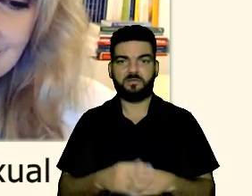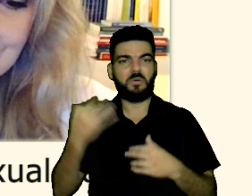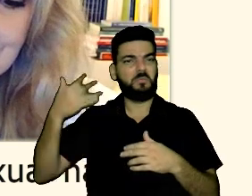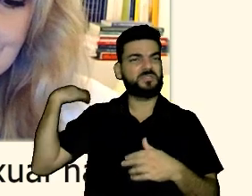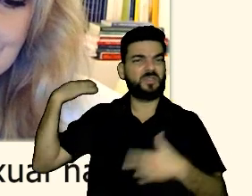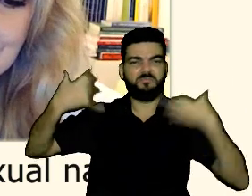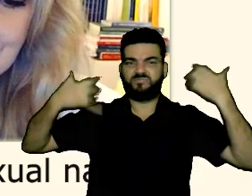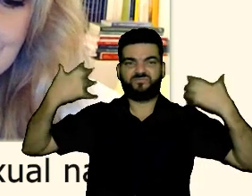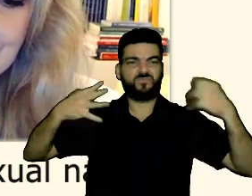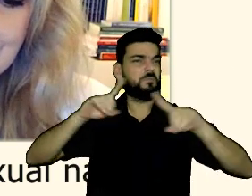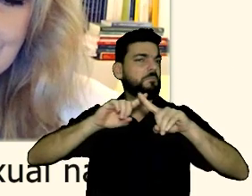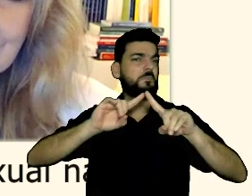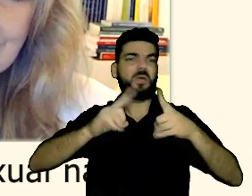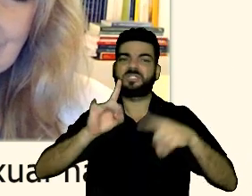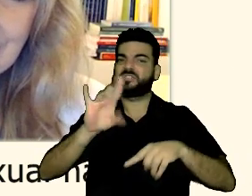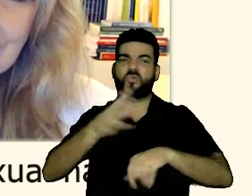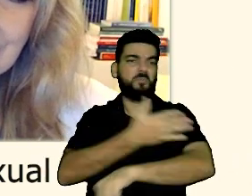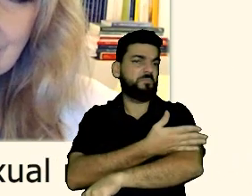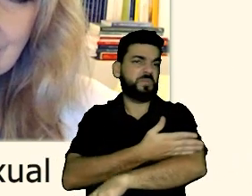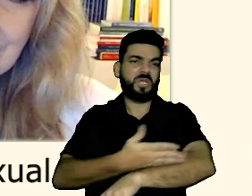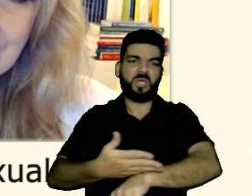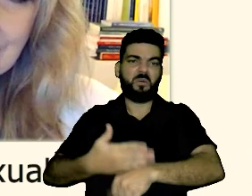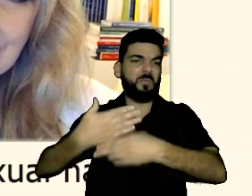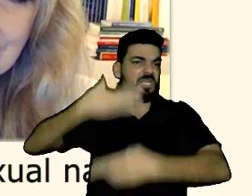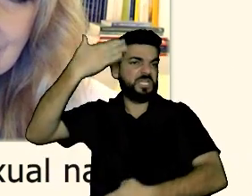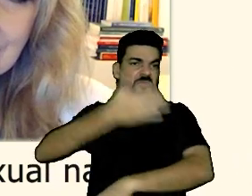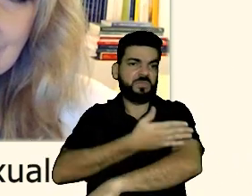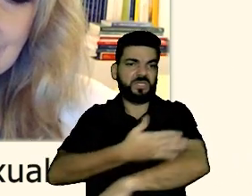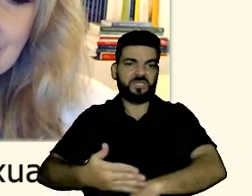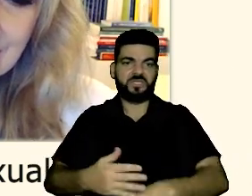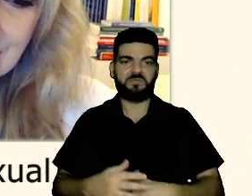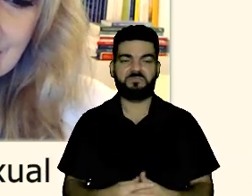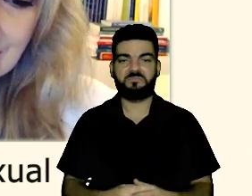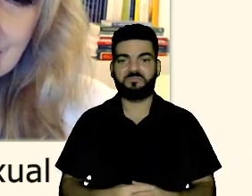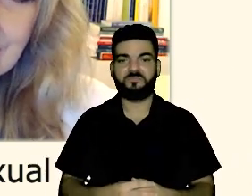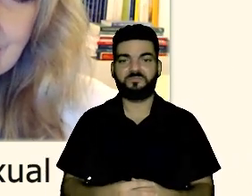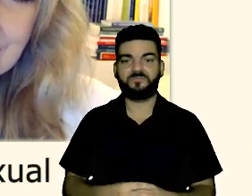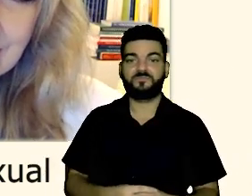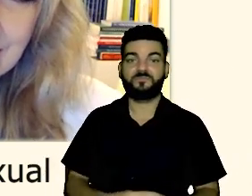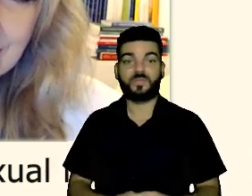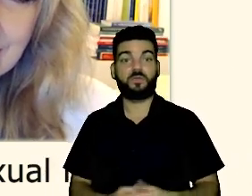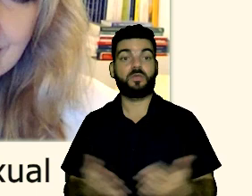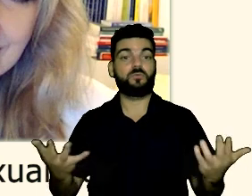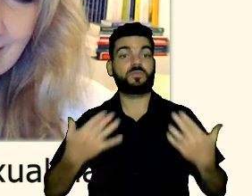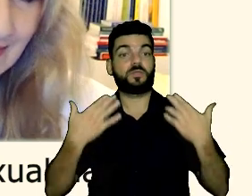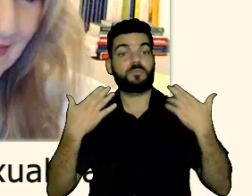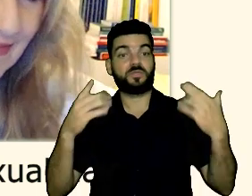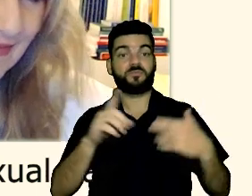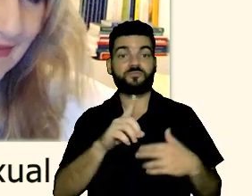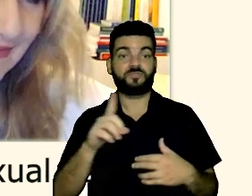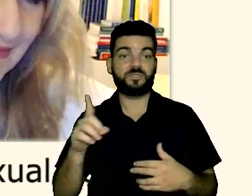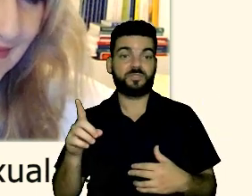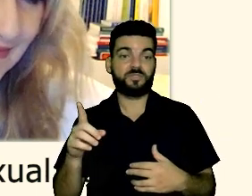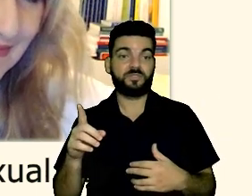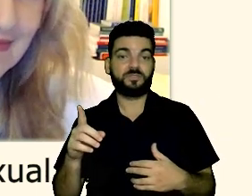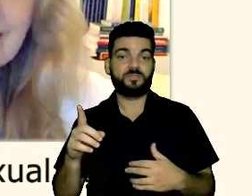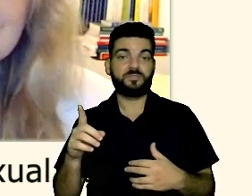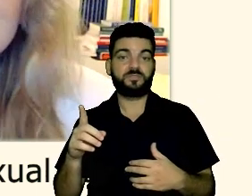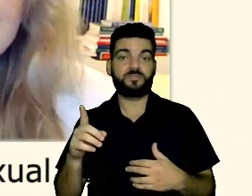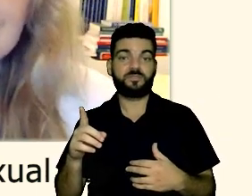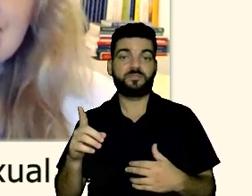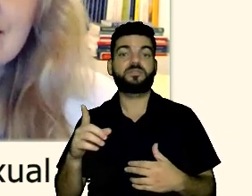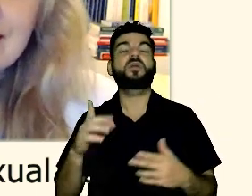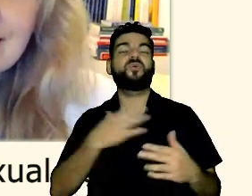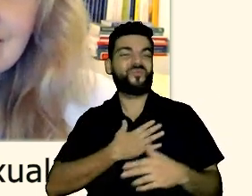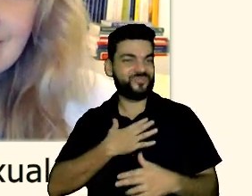Eu estou usando uma camisa branca com listras pretas e o fundo está desfocado, mas é apenas uma parede branca com outro